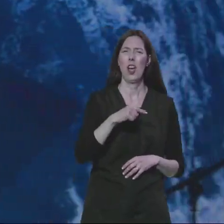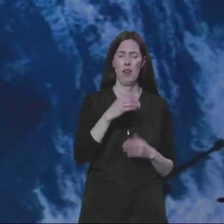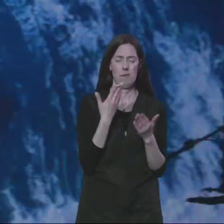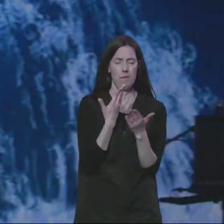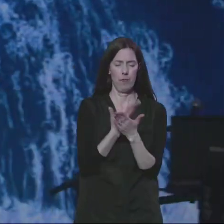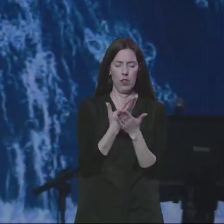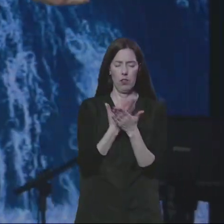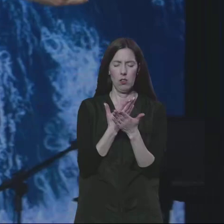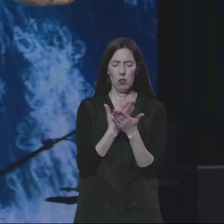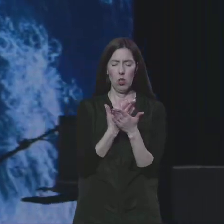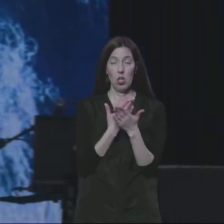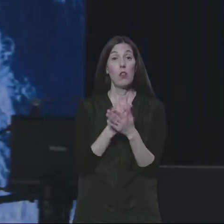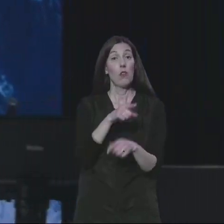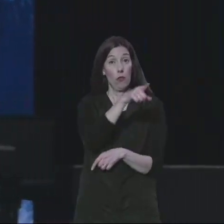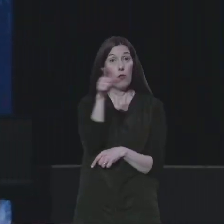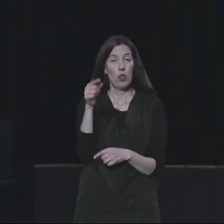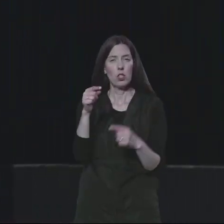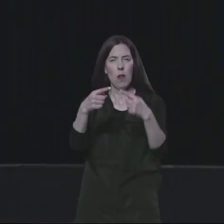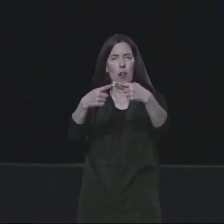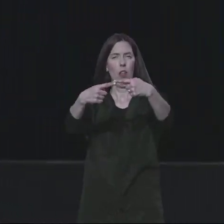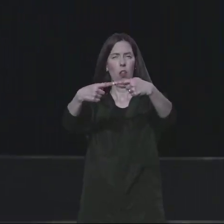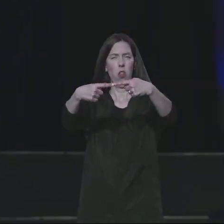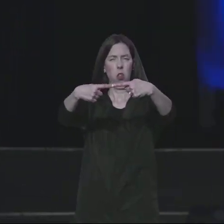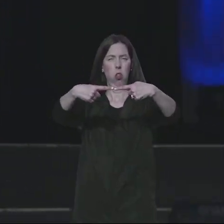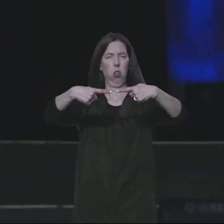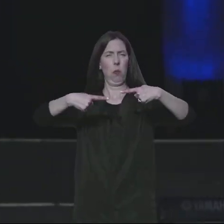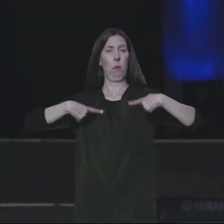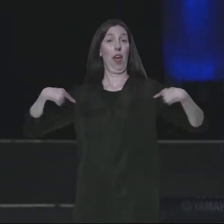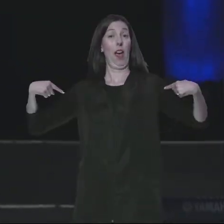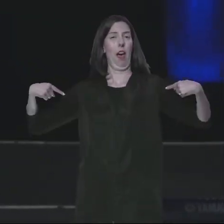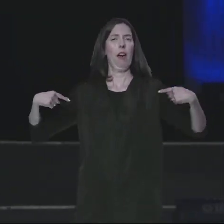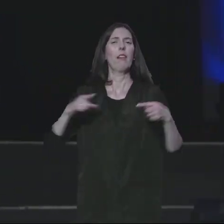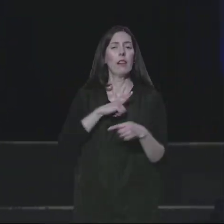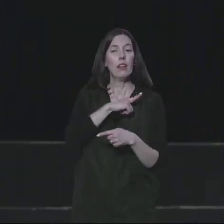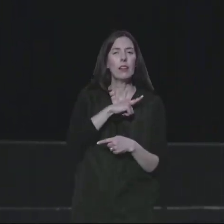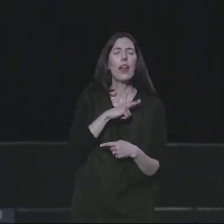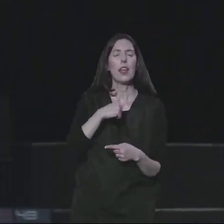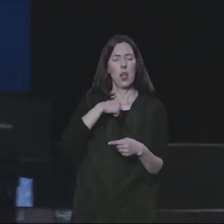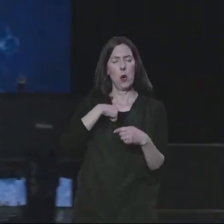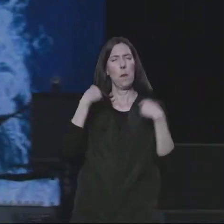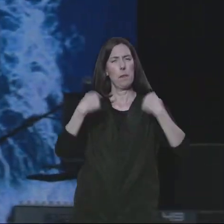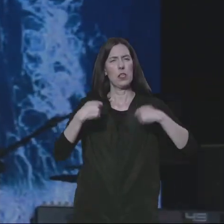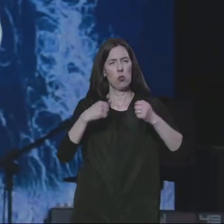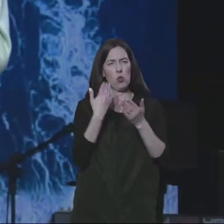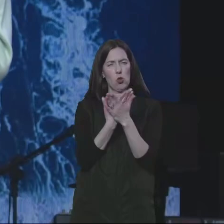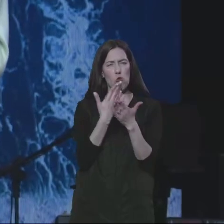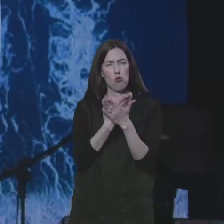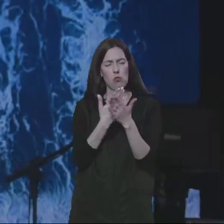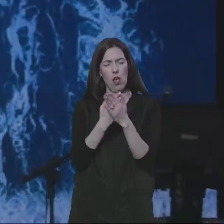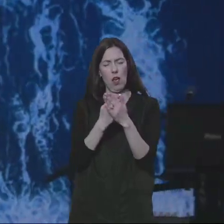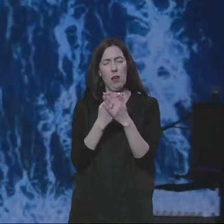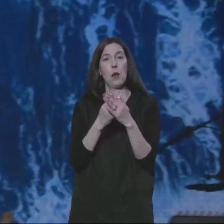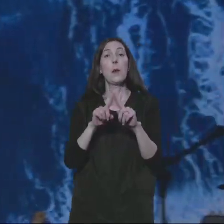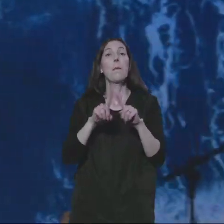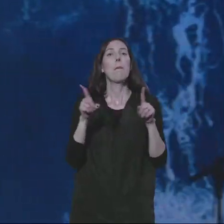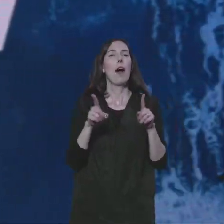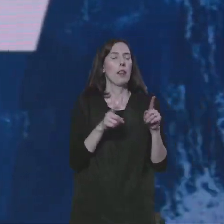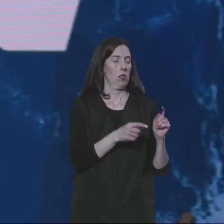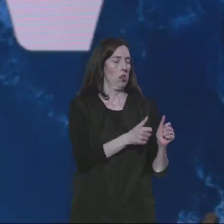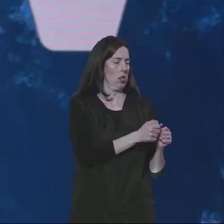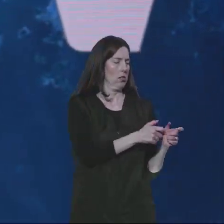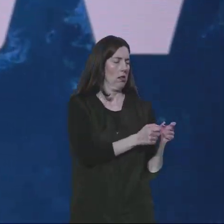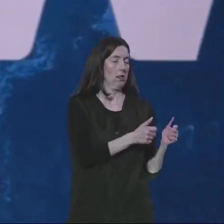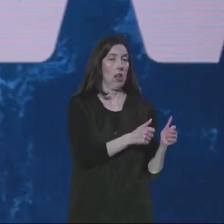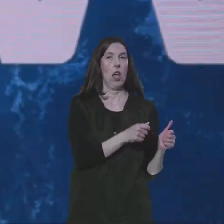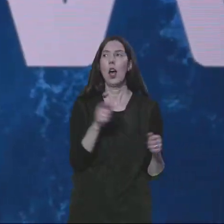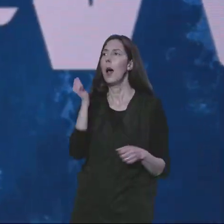estudando, você tinha uma linha de chegada, eu tenho que estudar isso aqui até o fim do dia, mas daí tocava o teu celular, tua mãe mandava